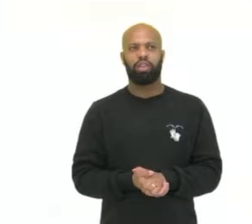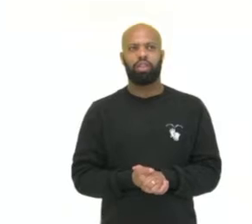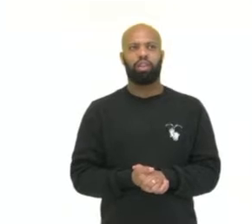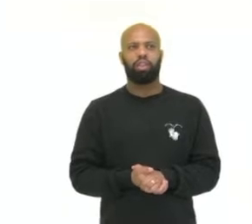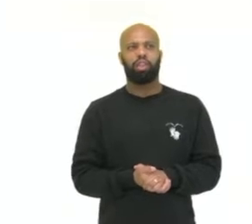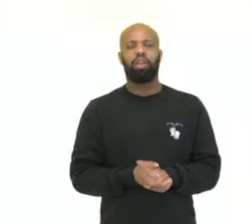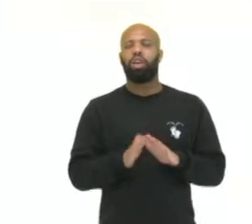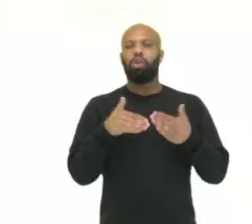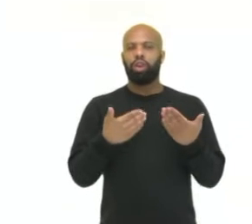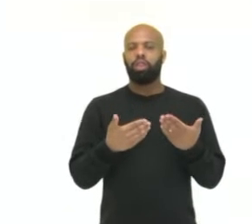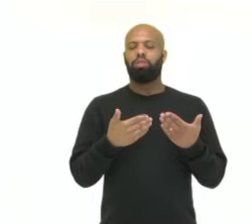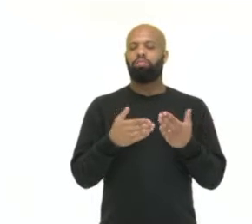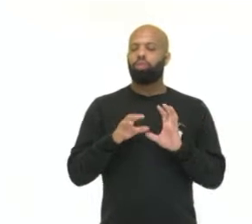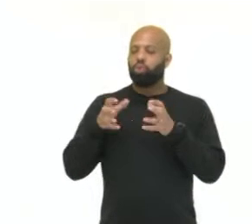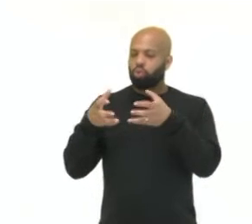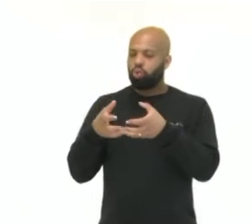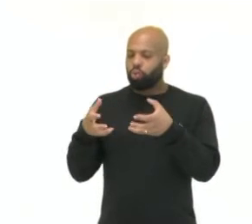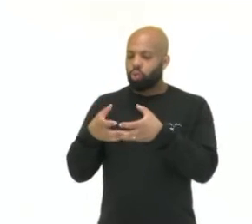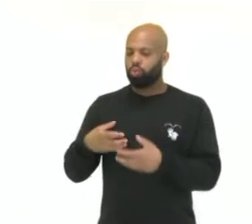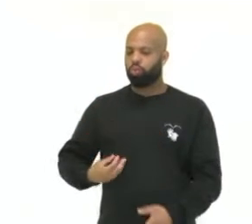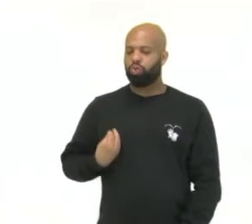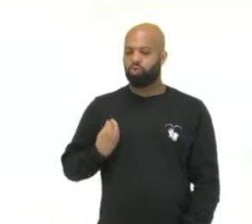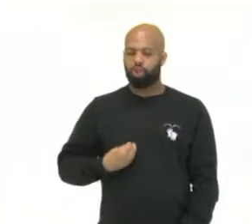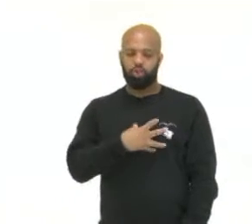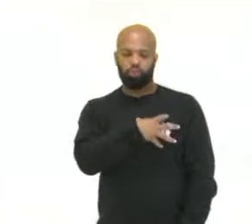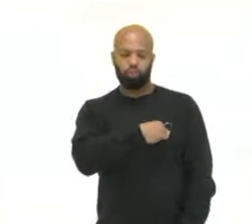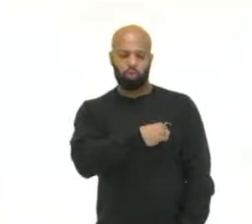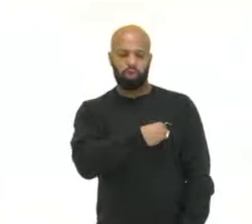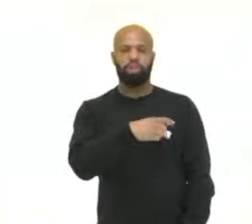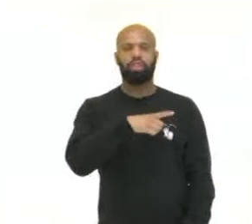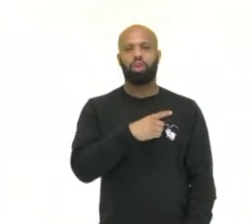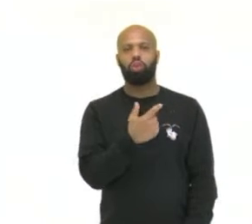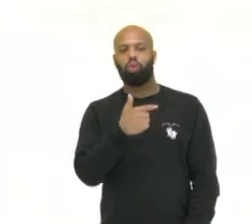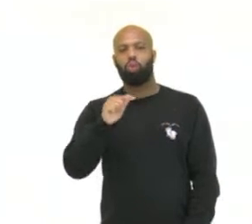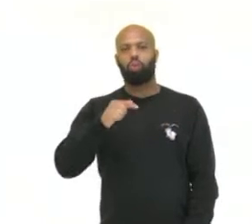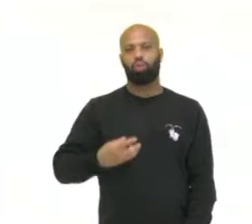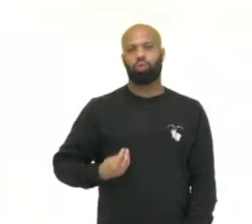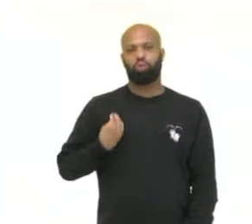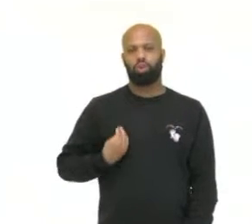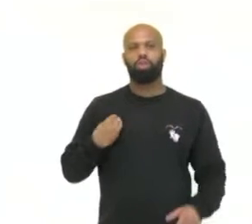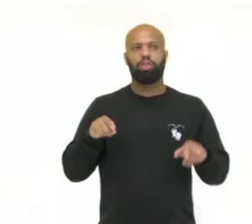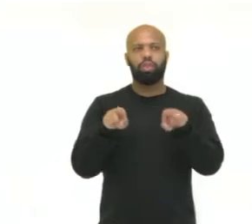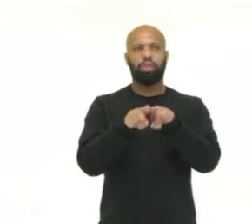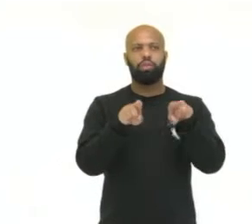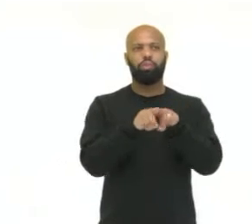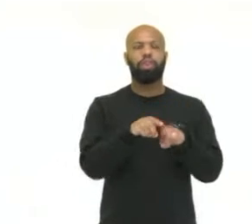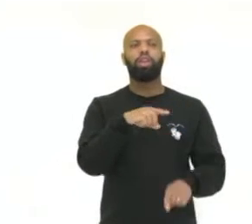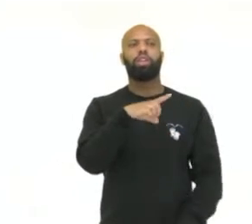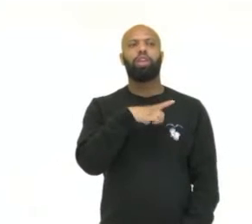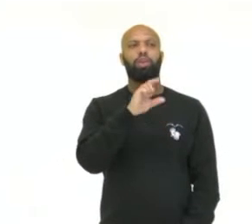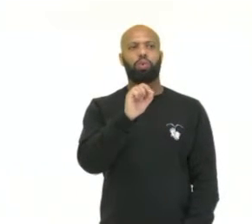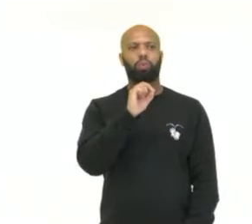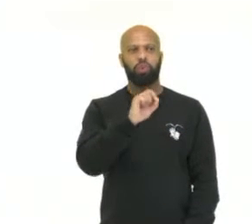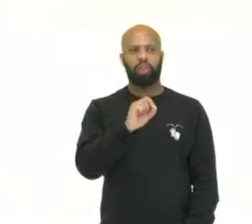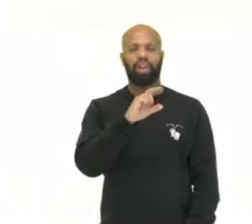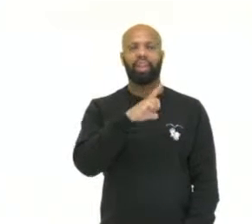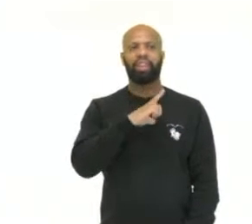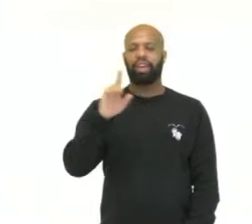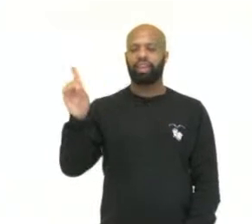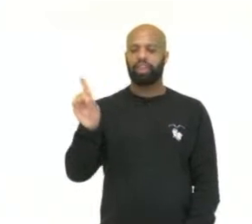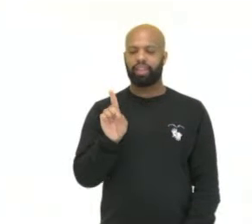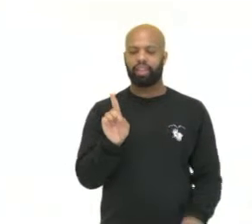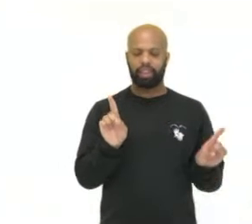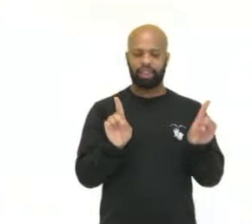Nos mamíferos em alguns outros seres vivos, há um par de